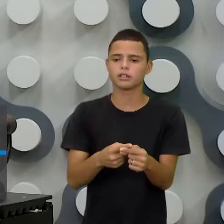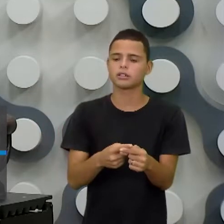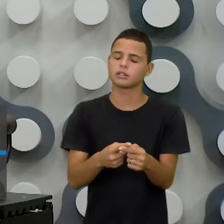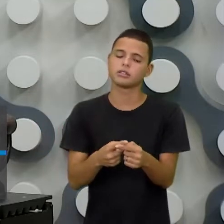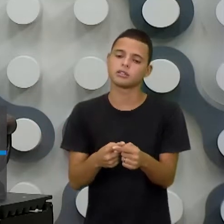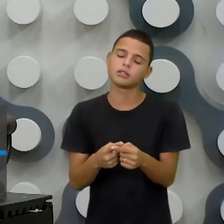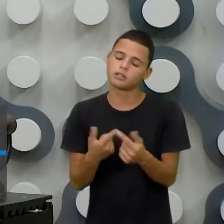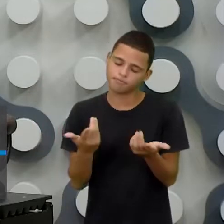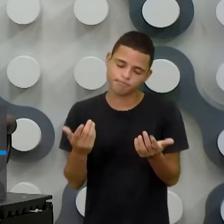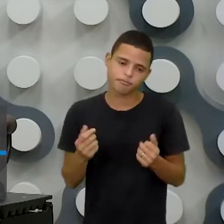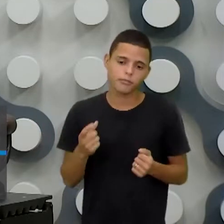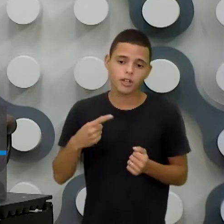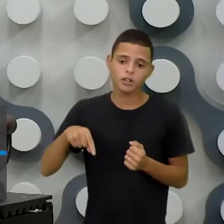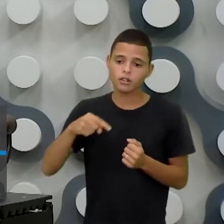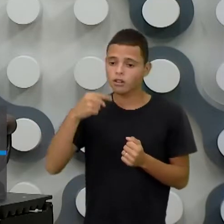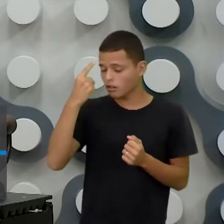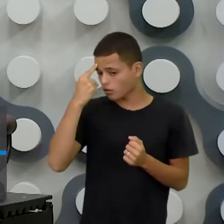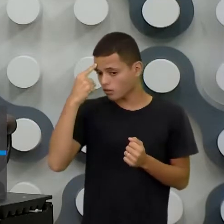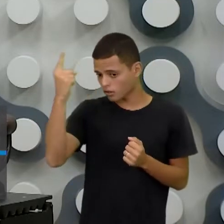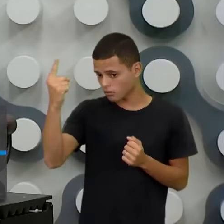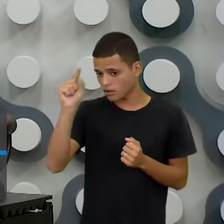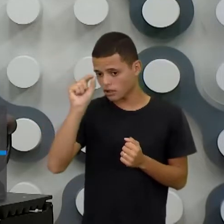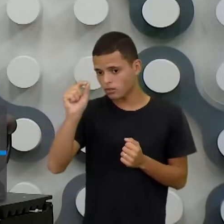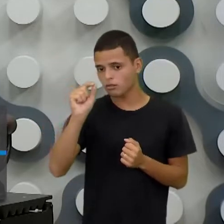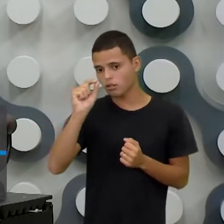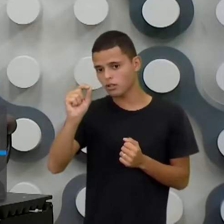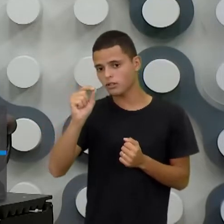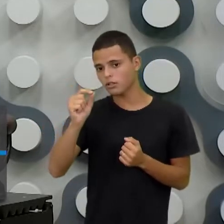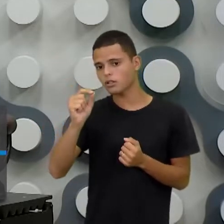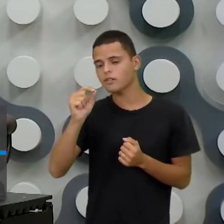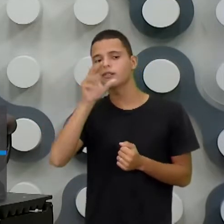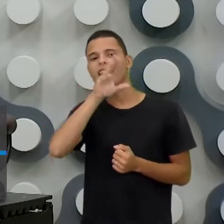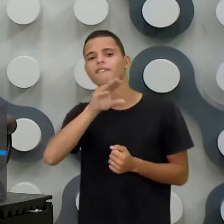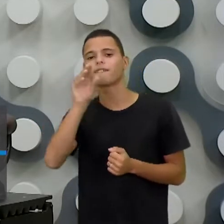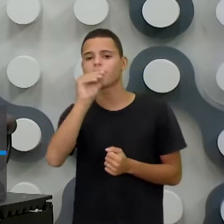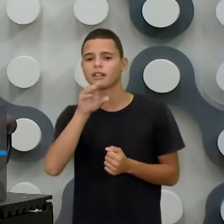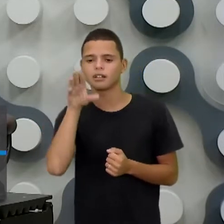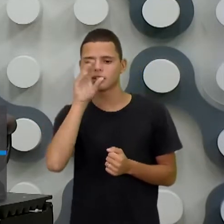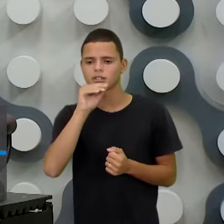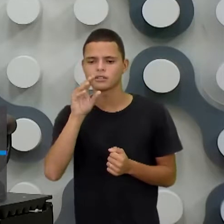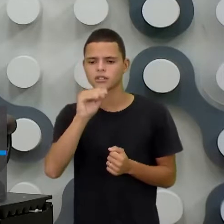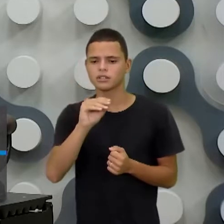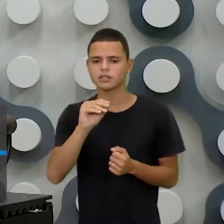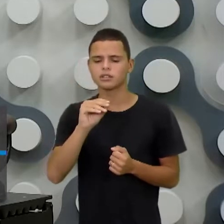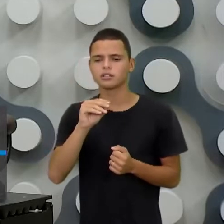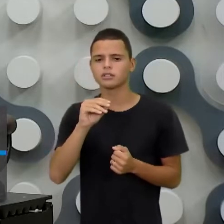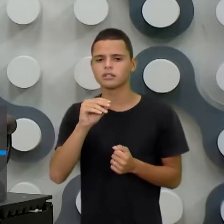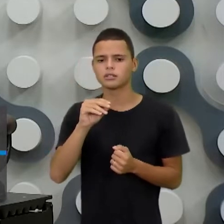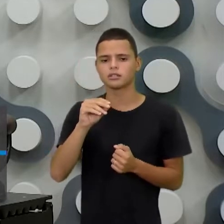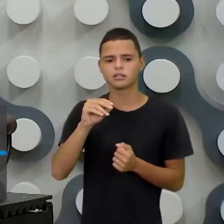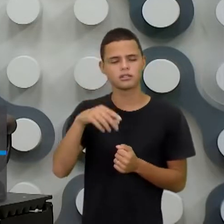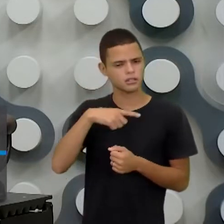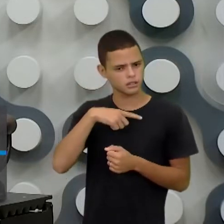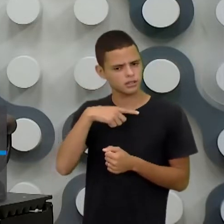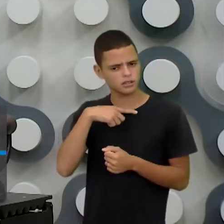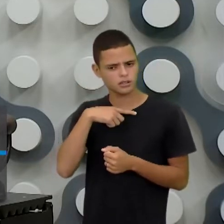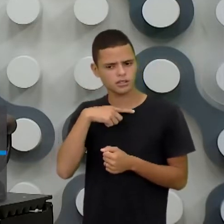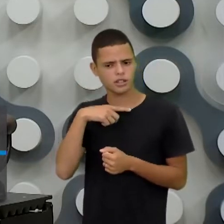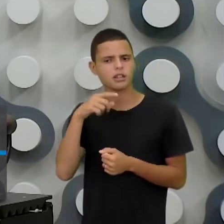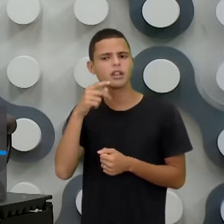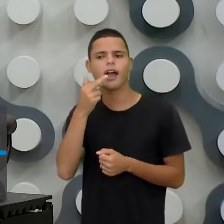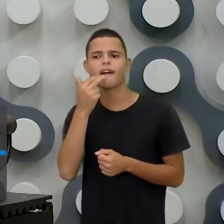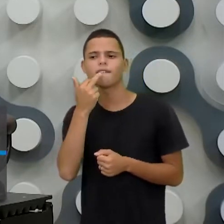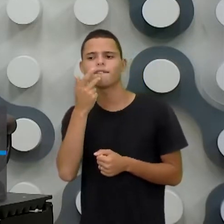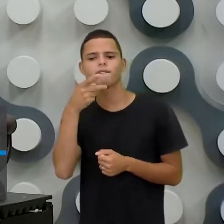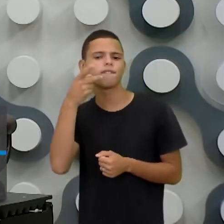escrita, né? Vamos focar aí na oralidade. Será que a gente tem mesmo uma uniformidade na língua?